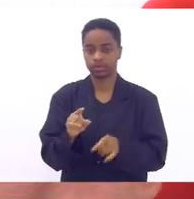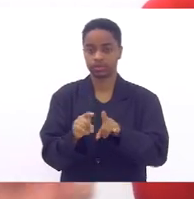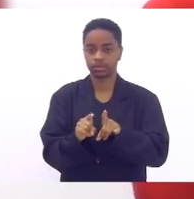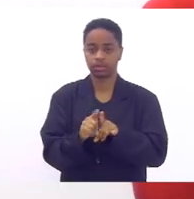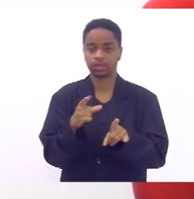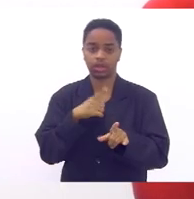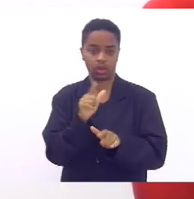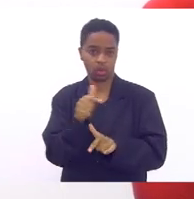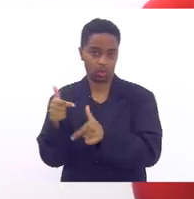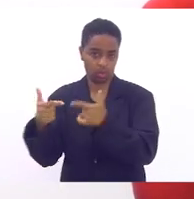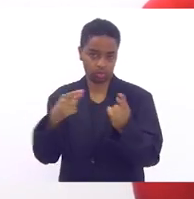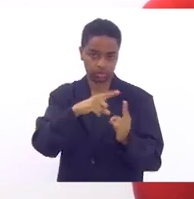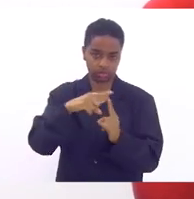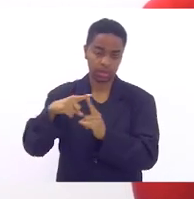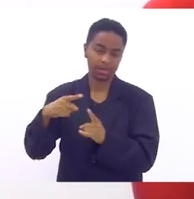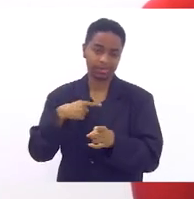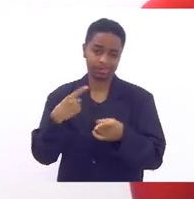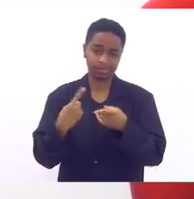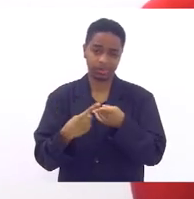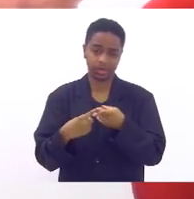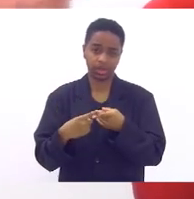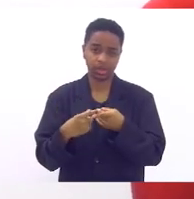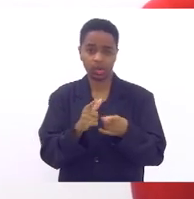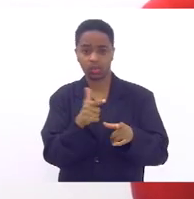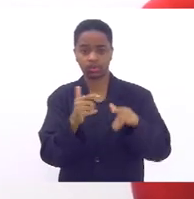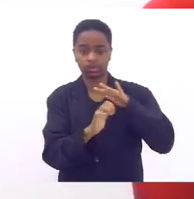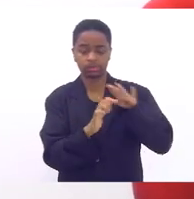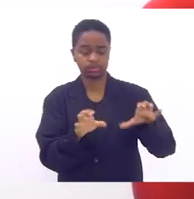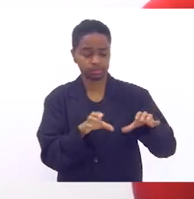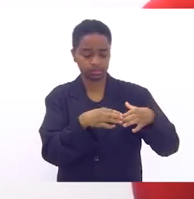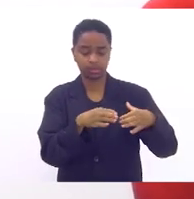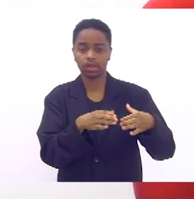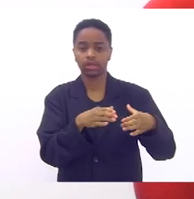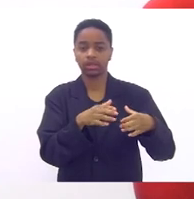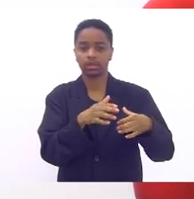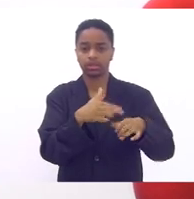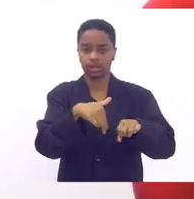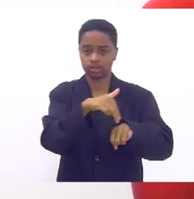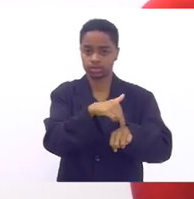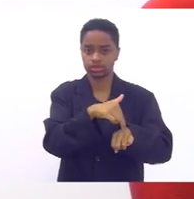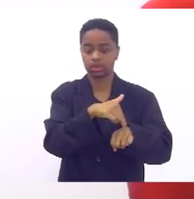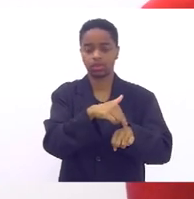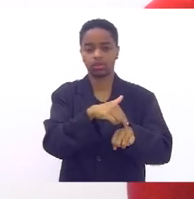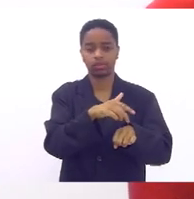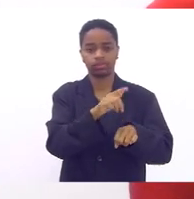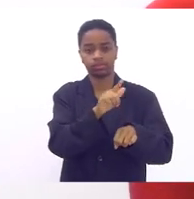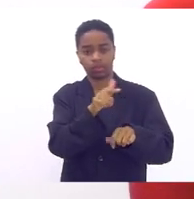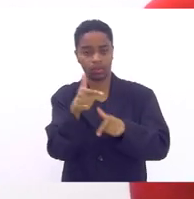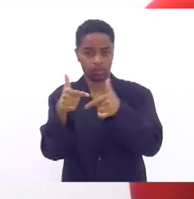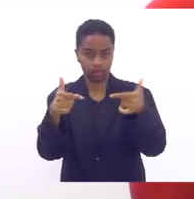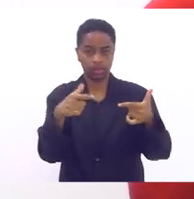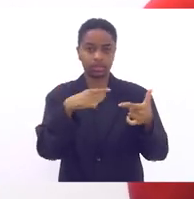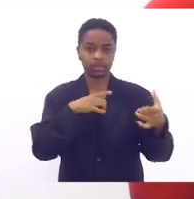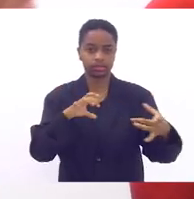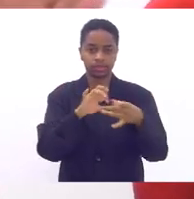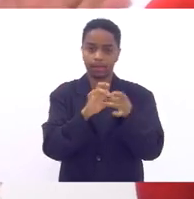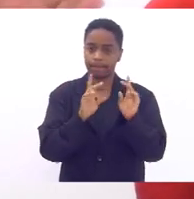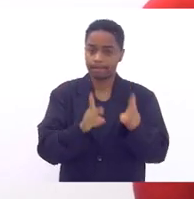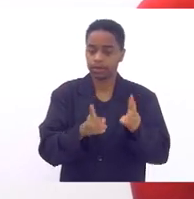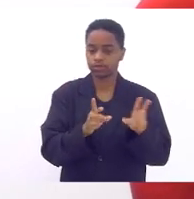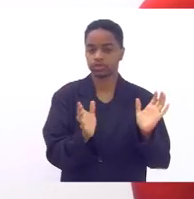as multinacionais quando se juntam em grupos e e grupos econômicos três ou quatro multinacionais no Brasil pertenc ao mesmo grupo mas